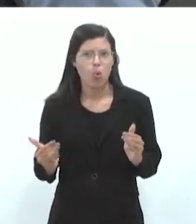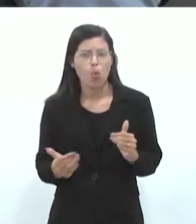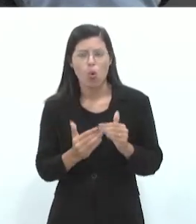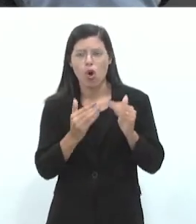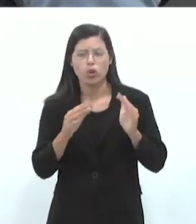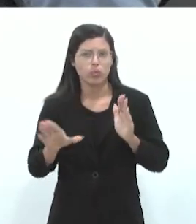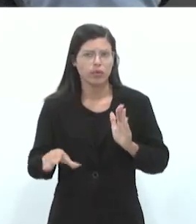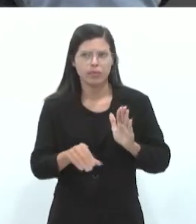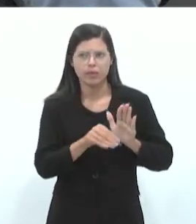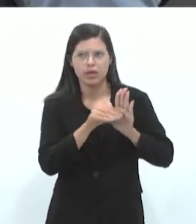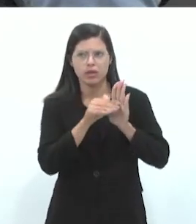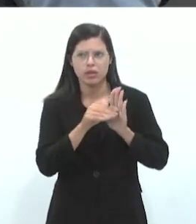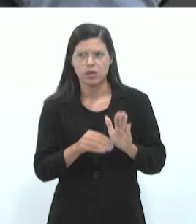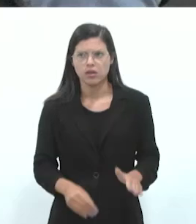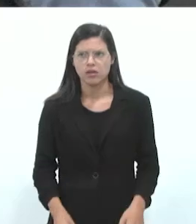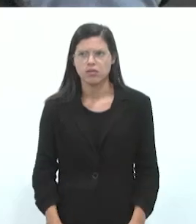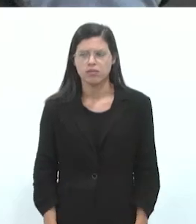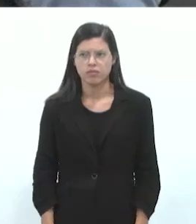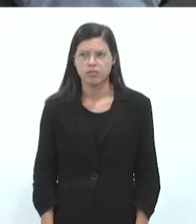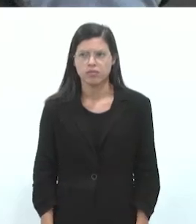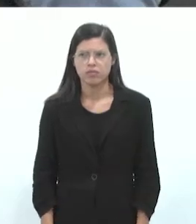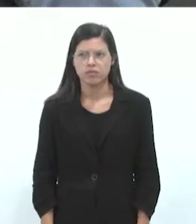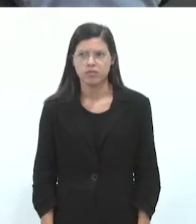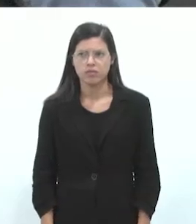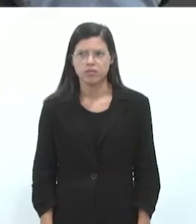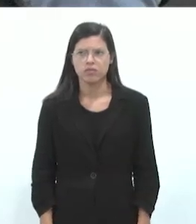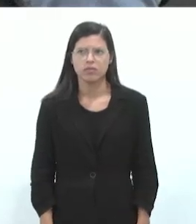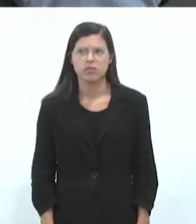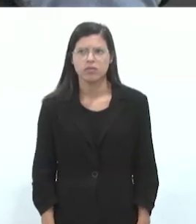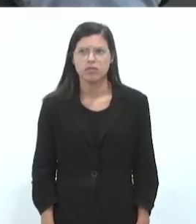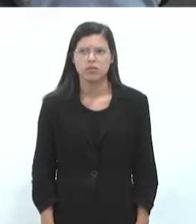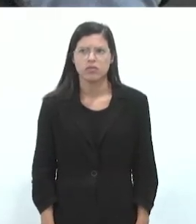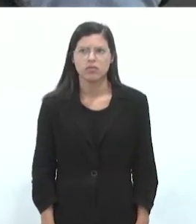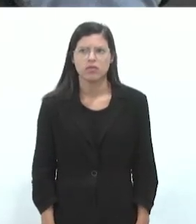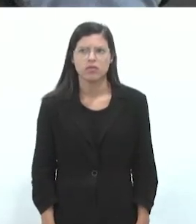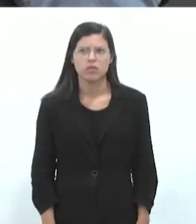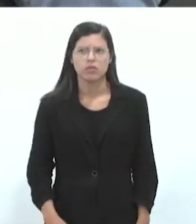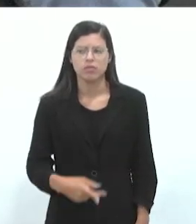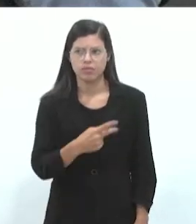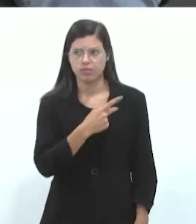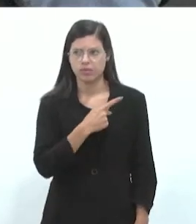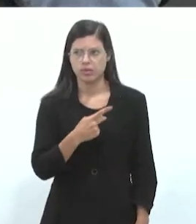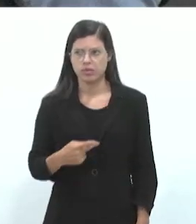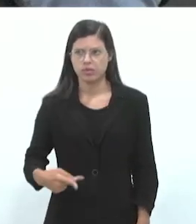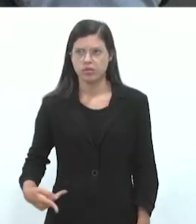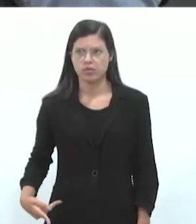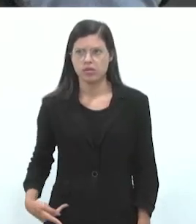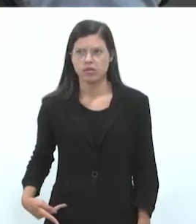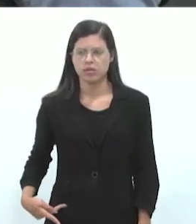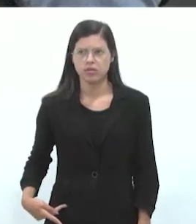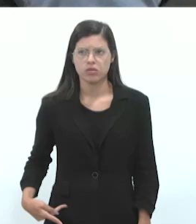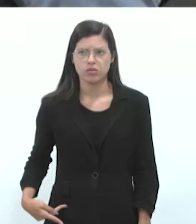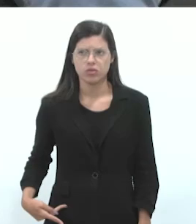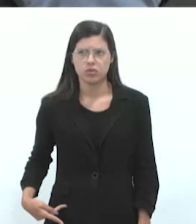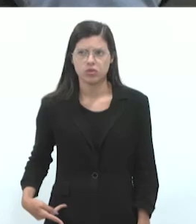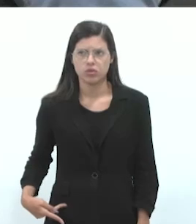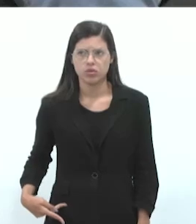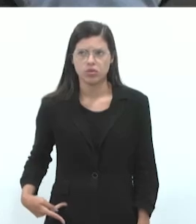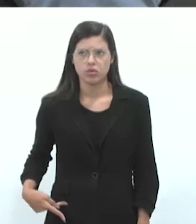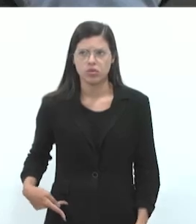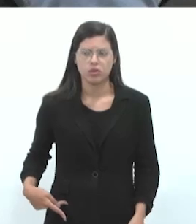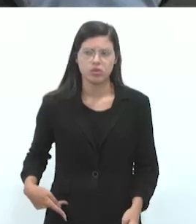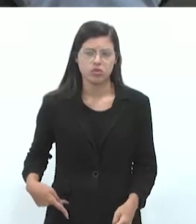emenda. Então Acrescentou uma emenda. vai competir o presidente, né, aprovar o parecer